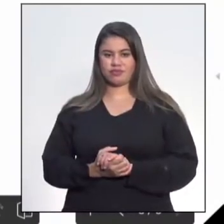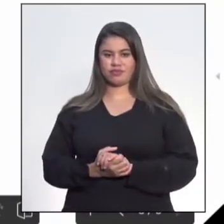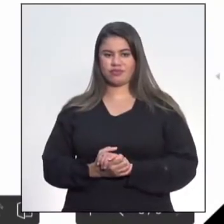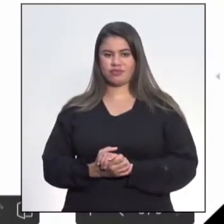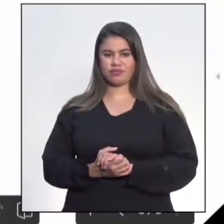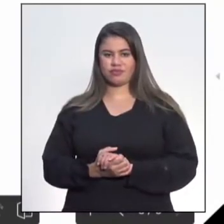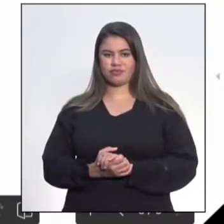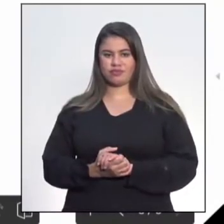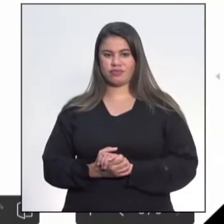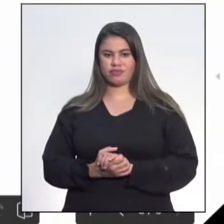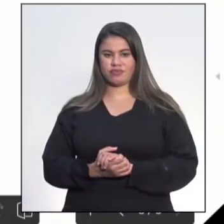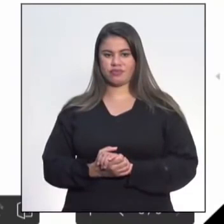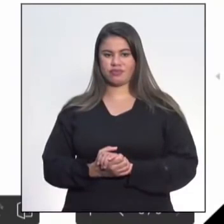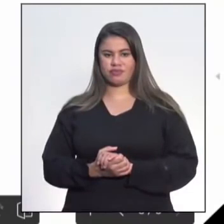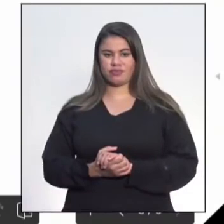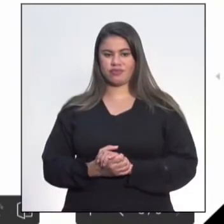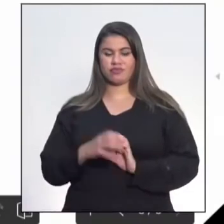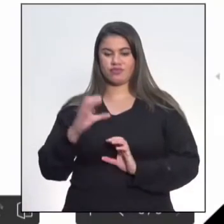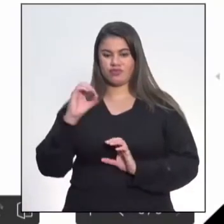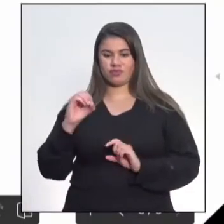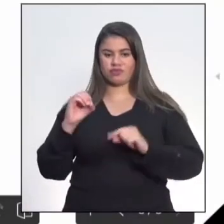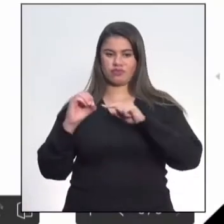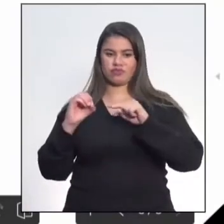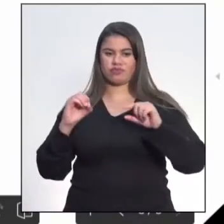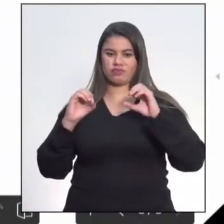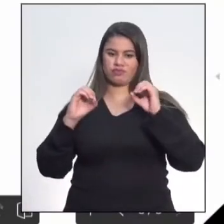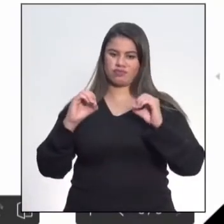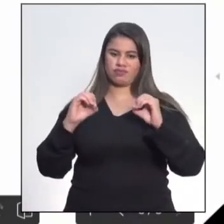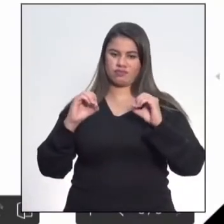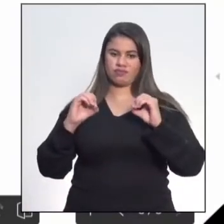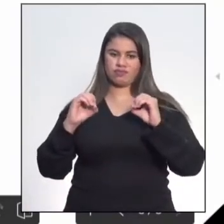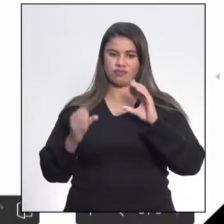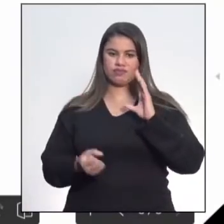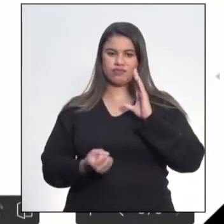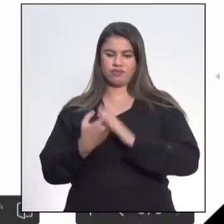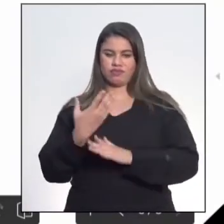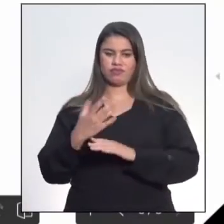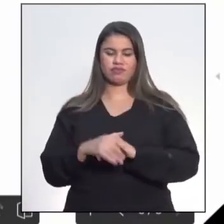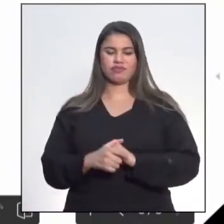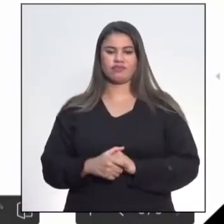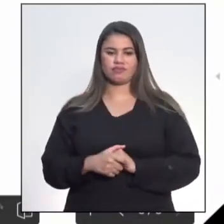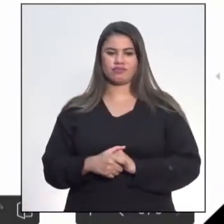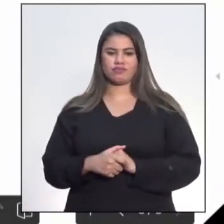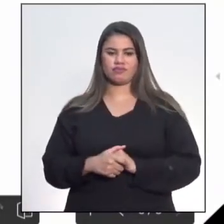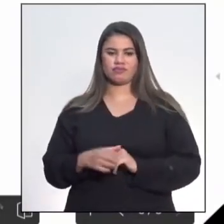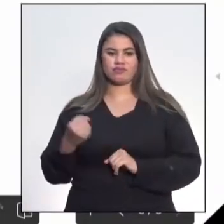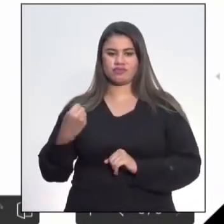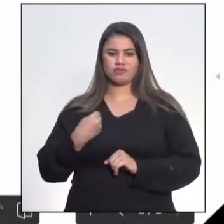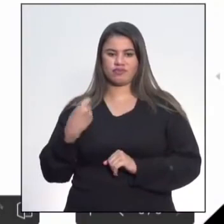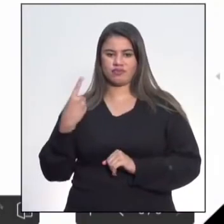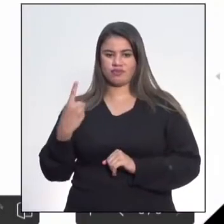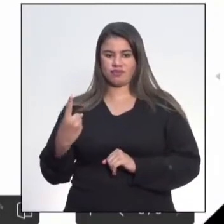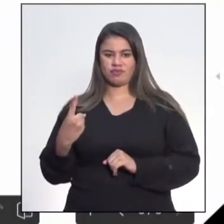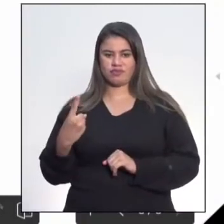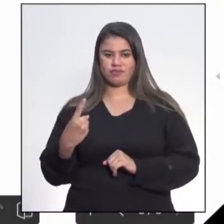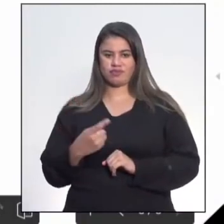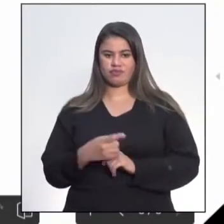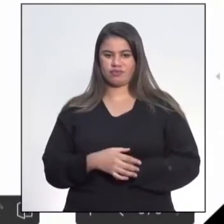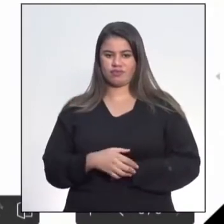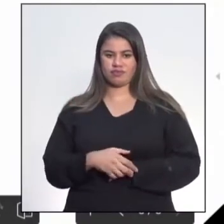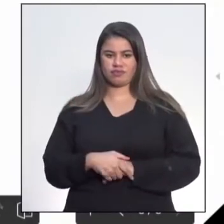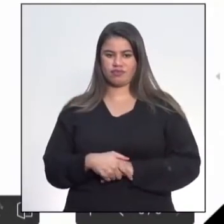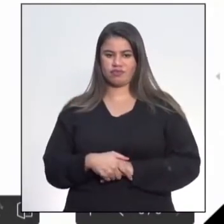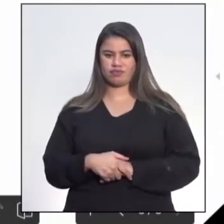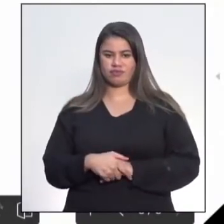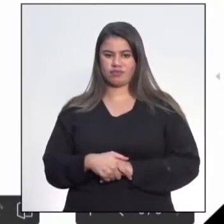Sim? O 0 com o 0. Então, aqui é o 0, certo? A origem. O número 1 está ligado com o -5. Então, mais ou